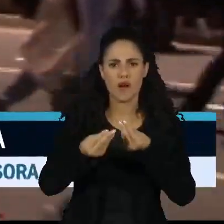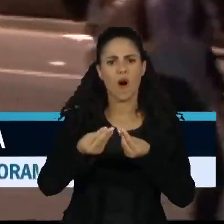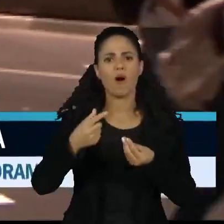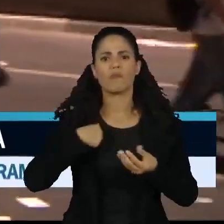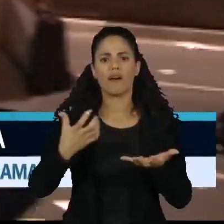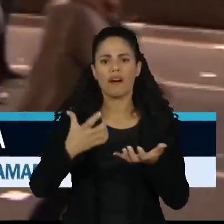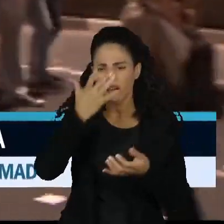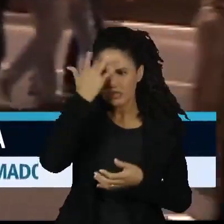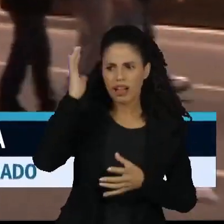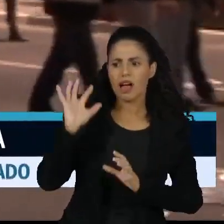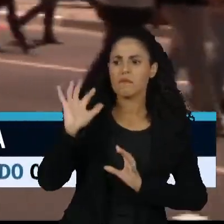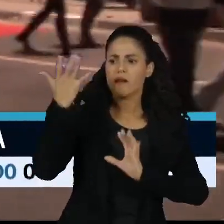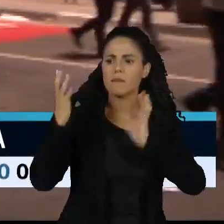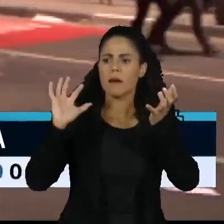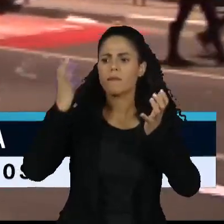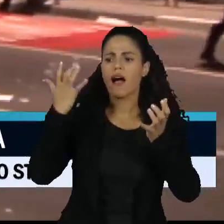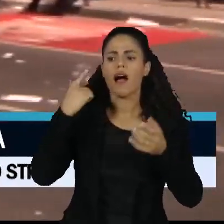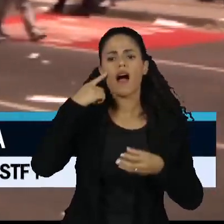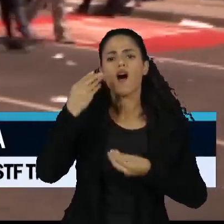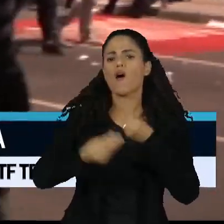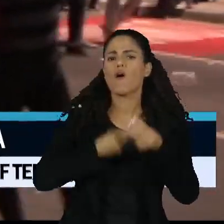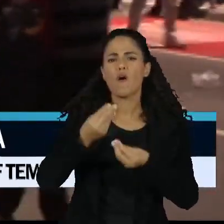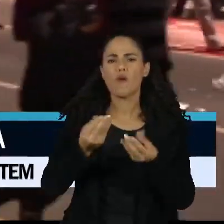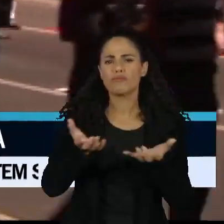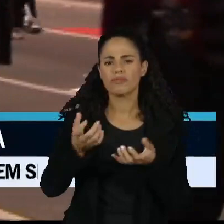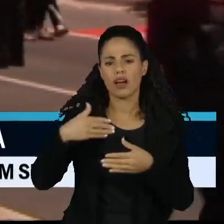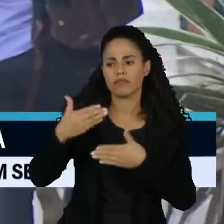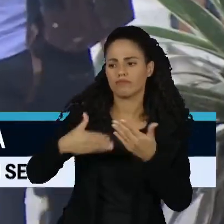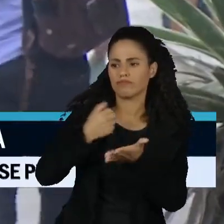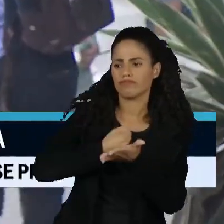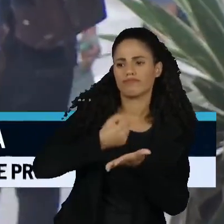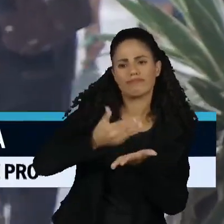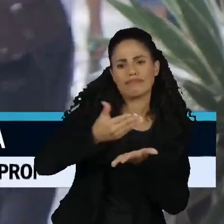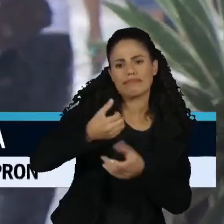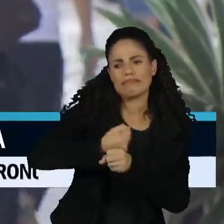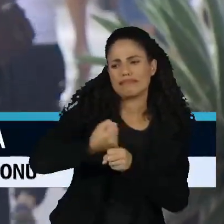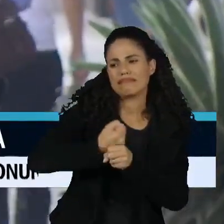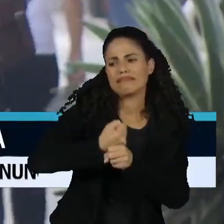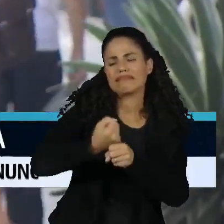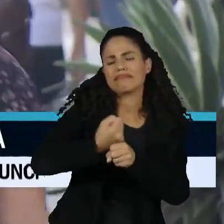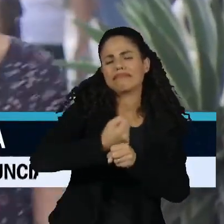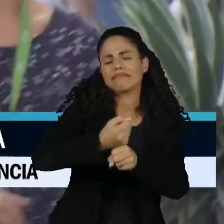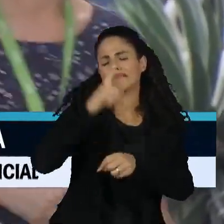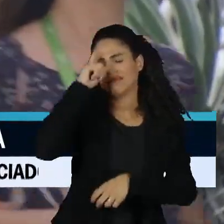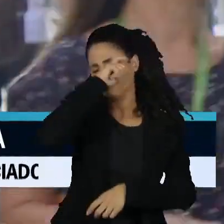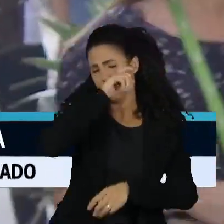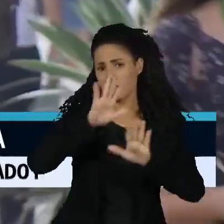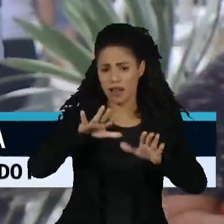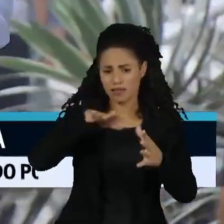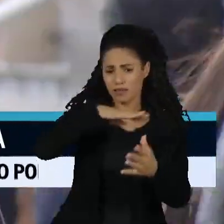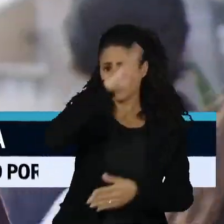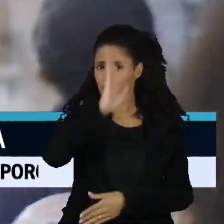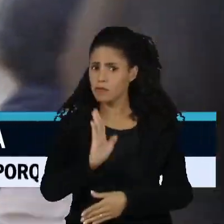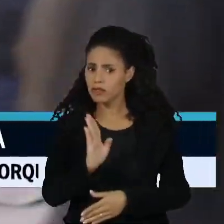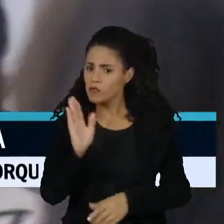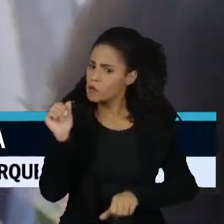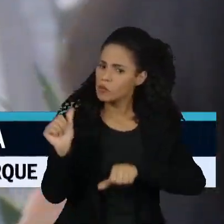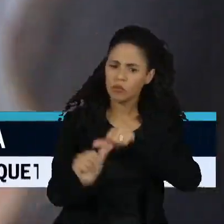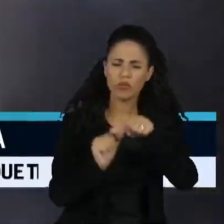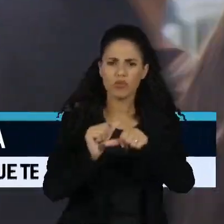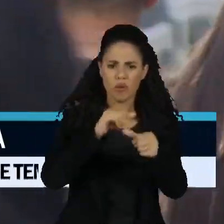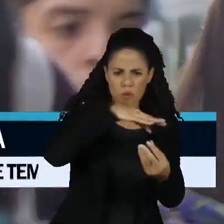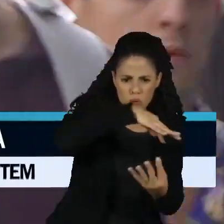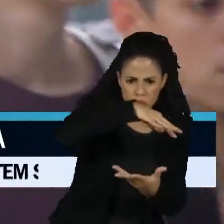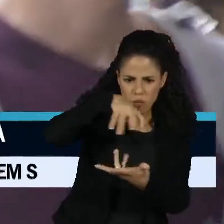os acontecimentos que se seguiram na última década não foi só o Brasil o mundo mudou e hoje